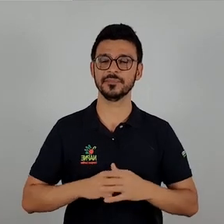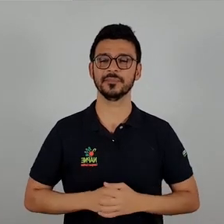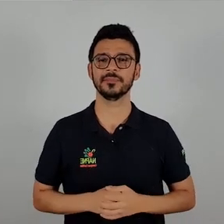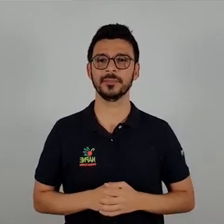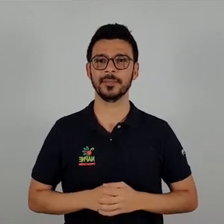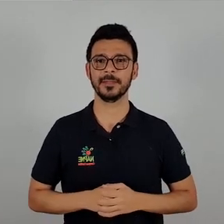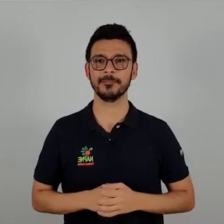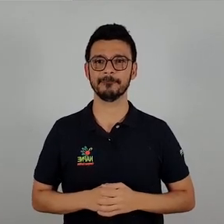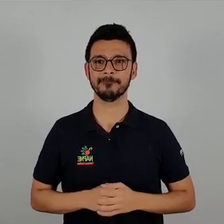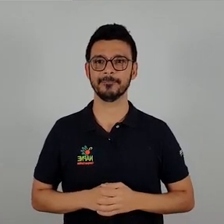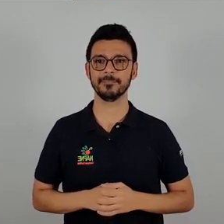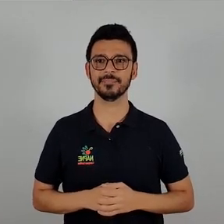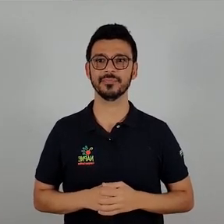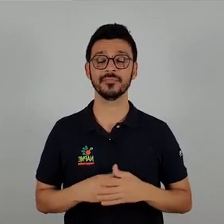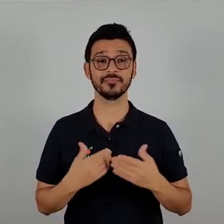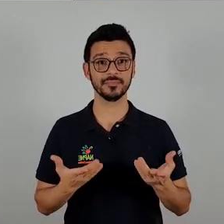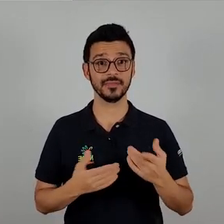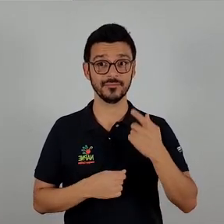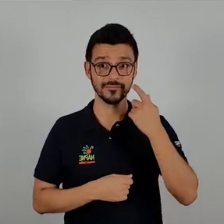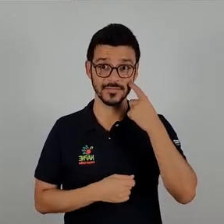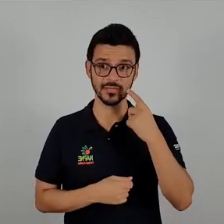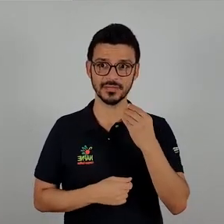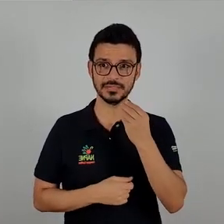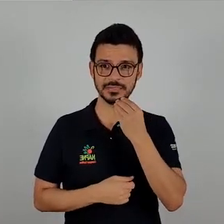Priscila, incurável.